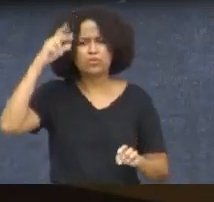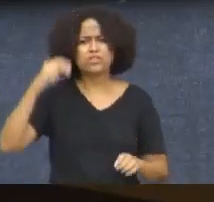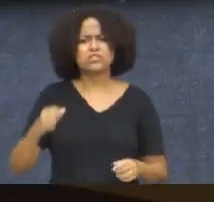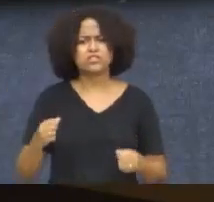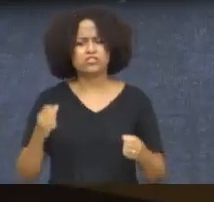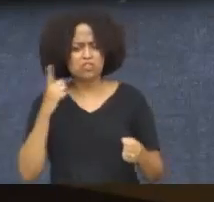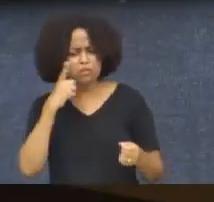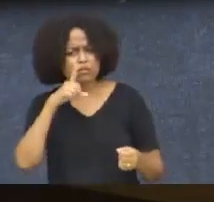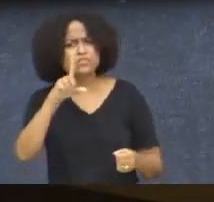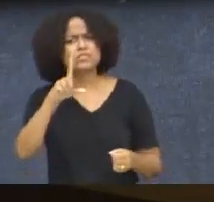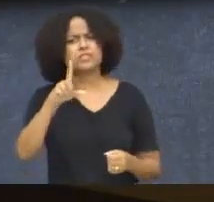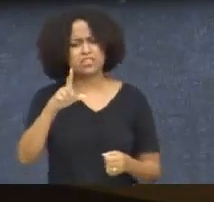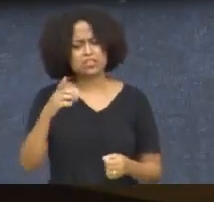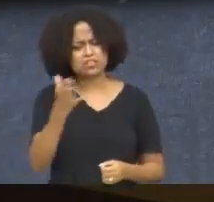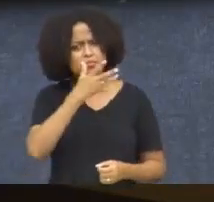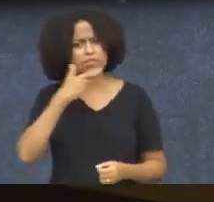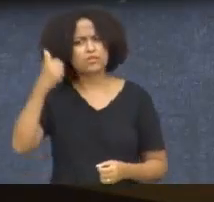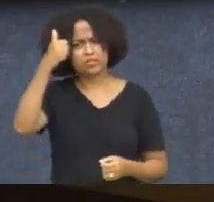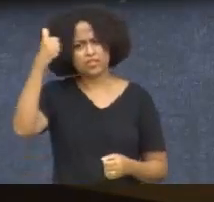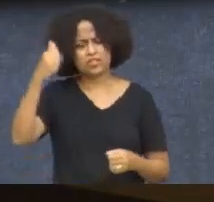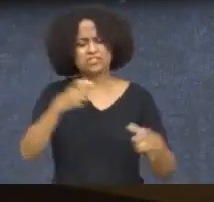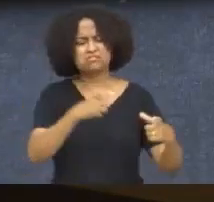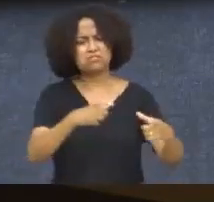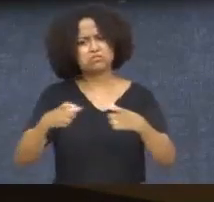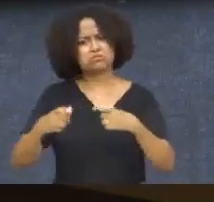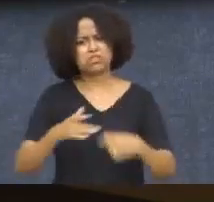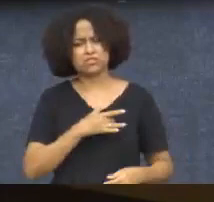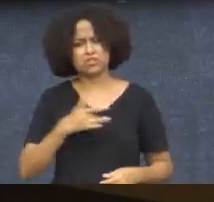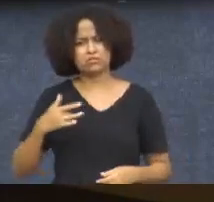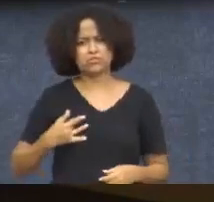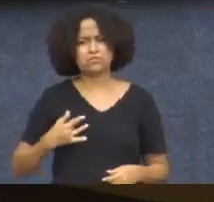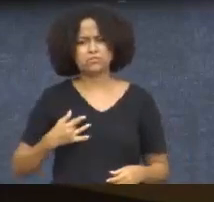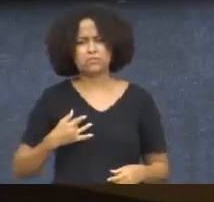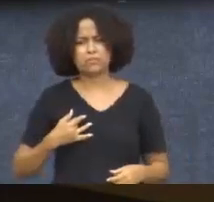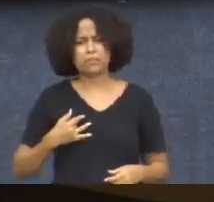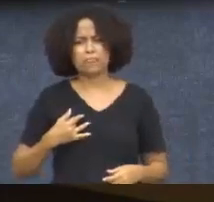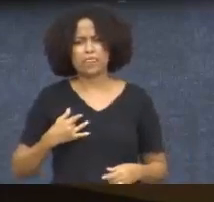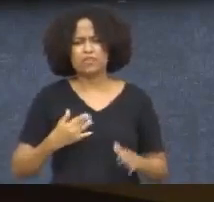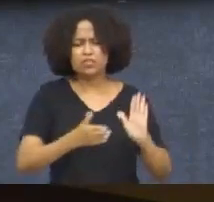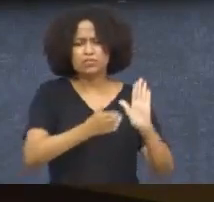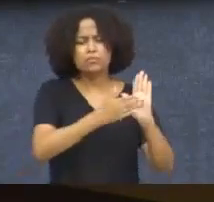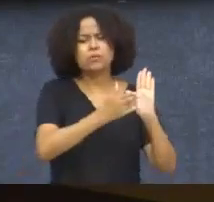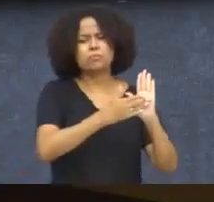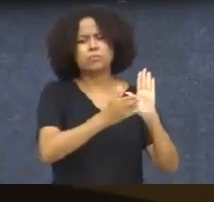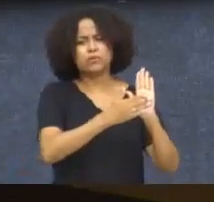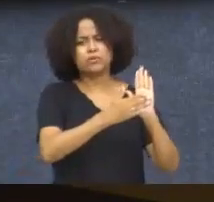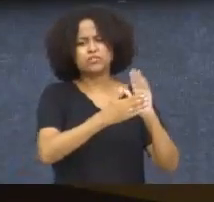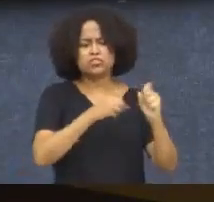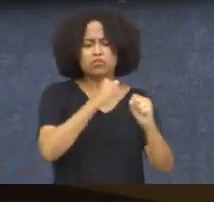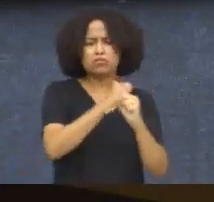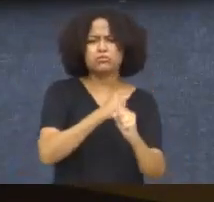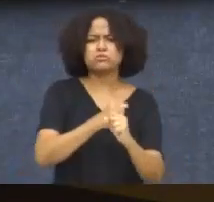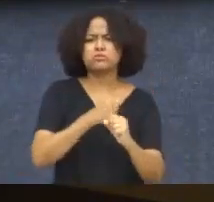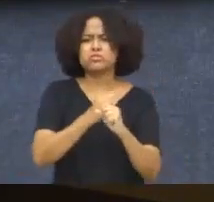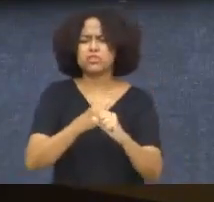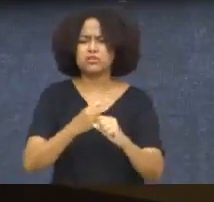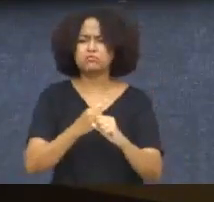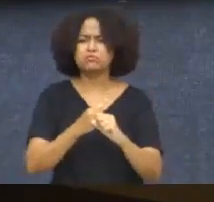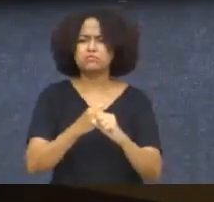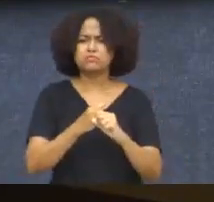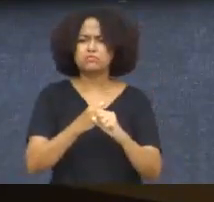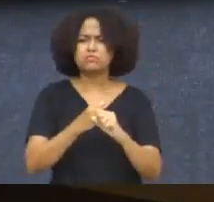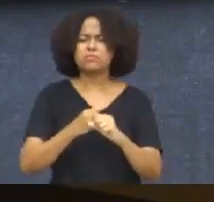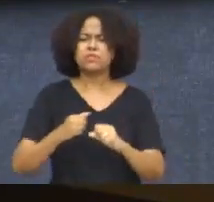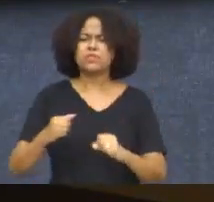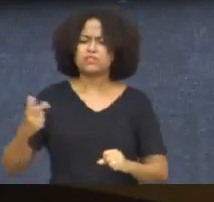essas melhorias dentro das unidades. Nós temos aí a proposta da construção da UPA, a reconstrução da